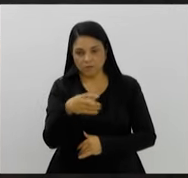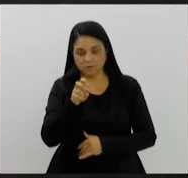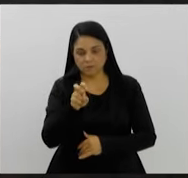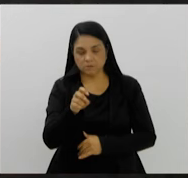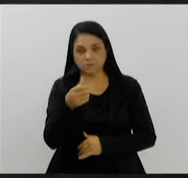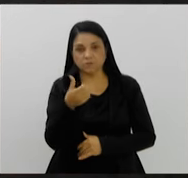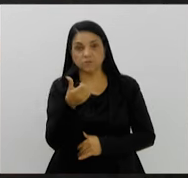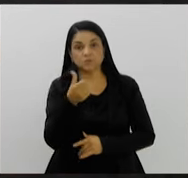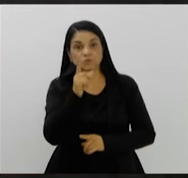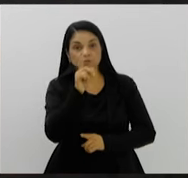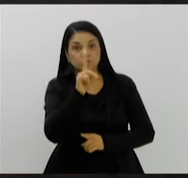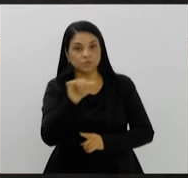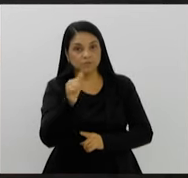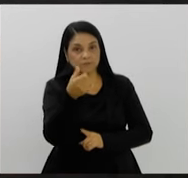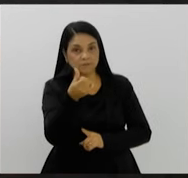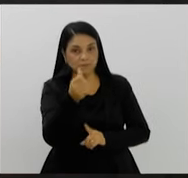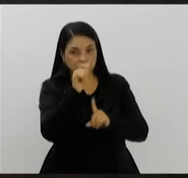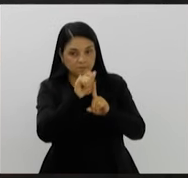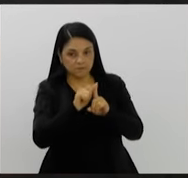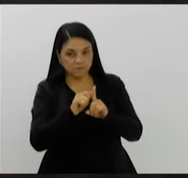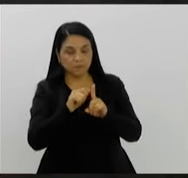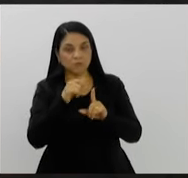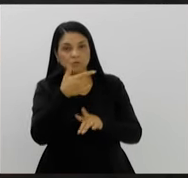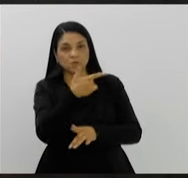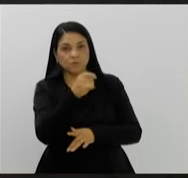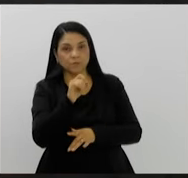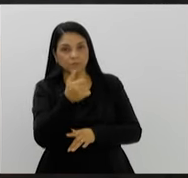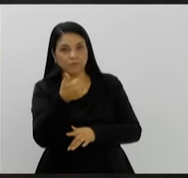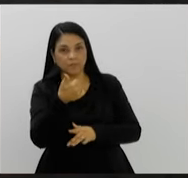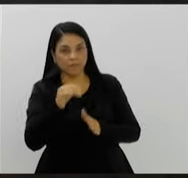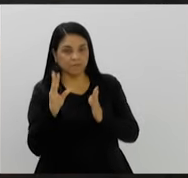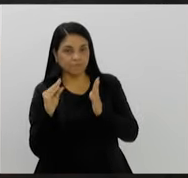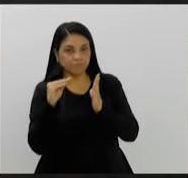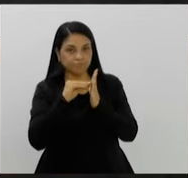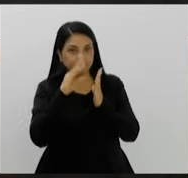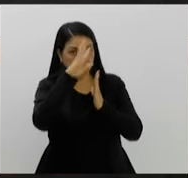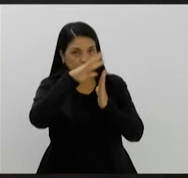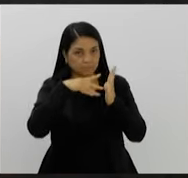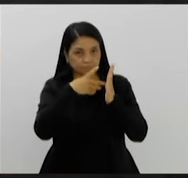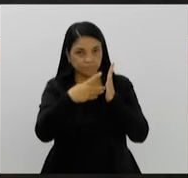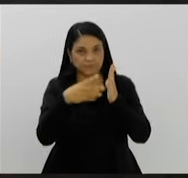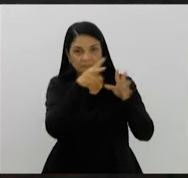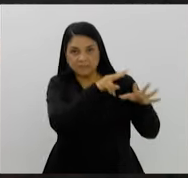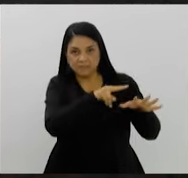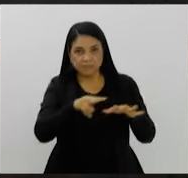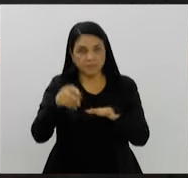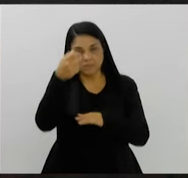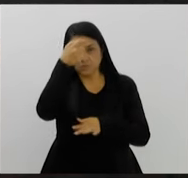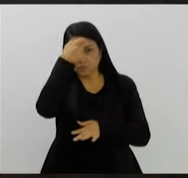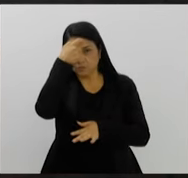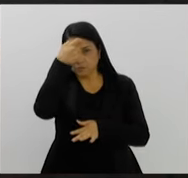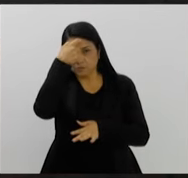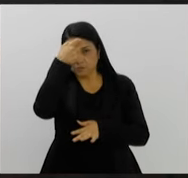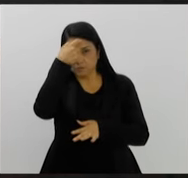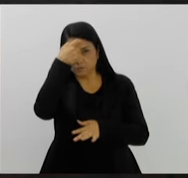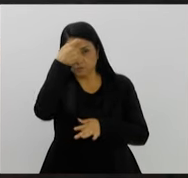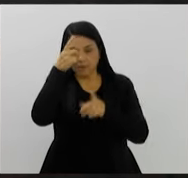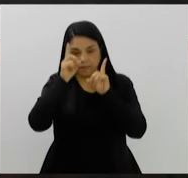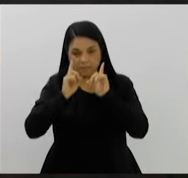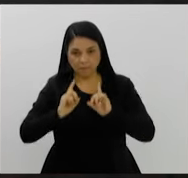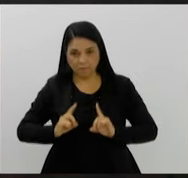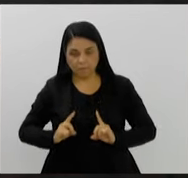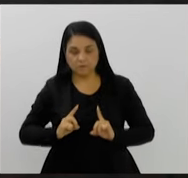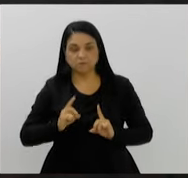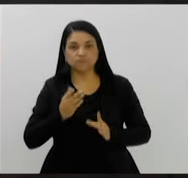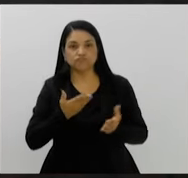2010 para incluir no calendário Oficial do Estado do Rio de Janeiro a semana de conscientização sobre a depressão infanto